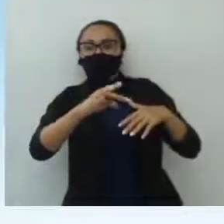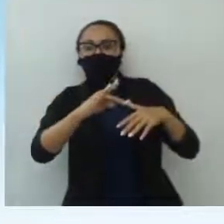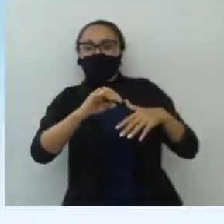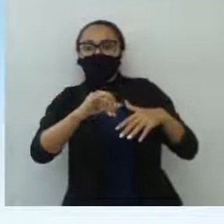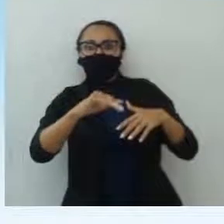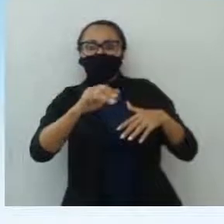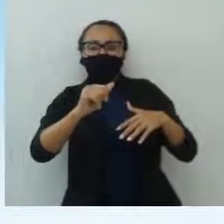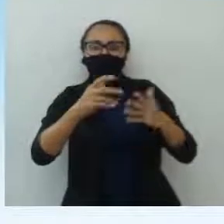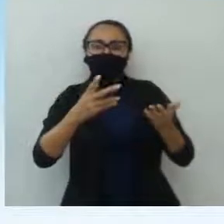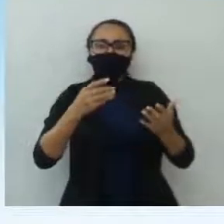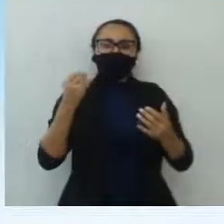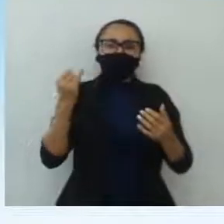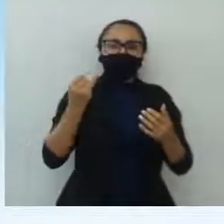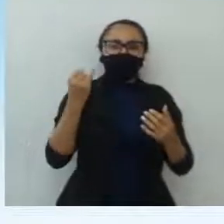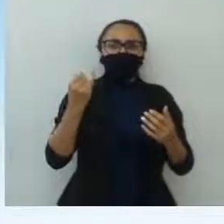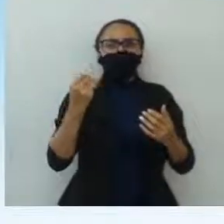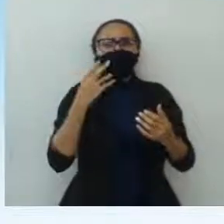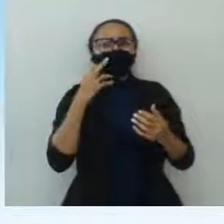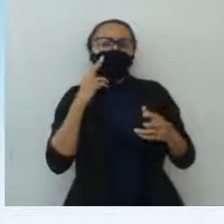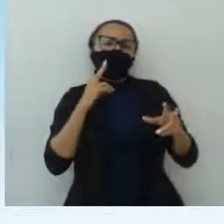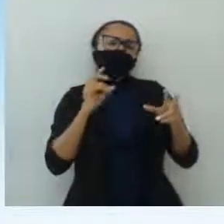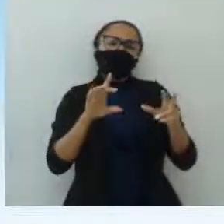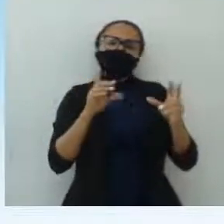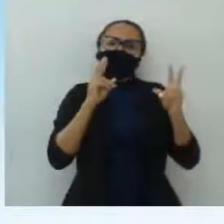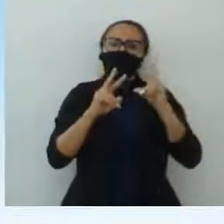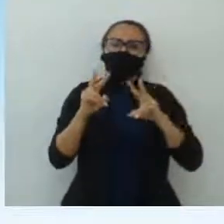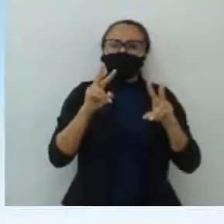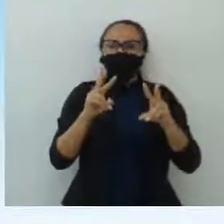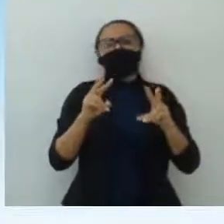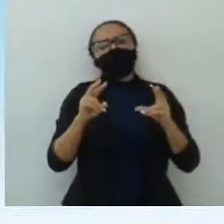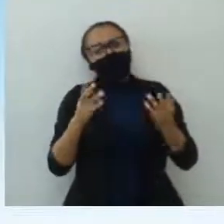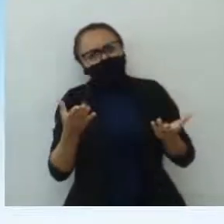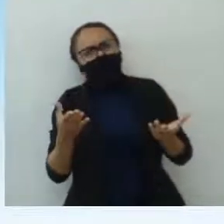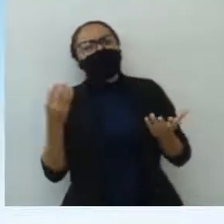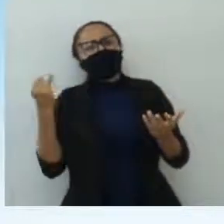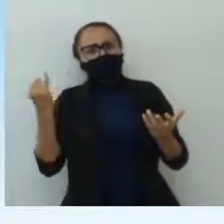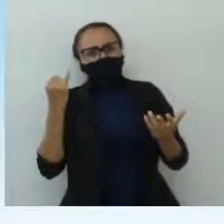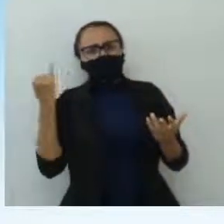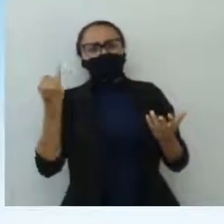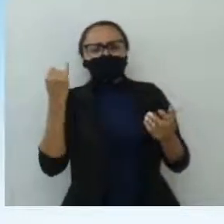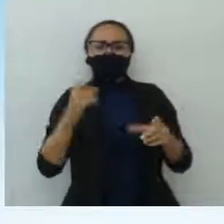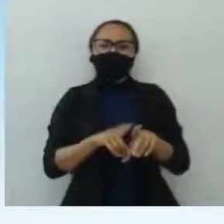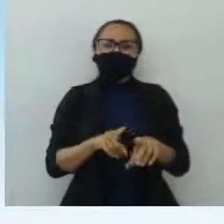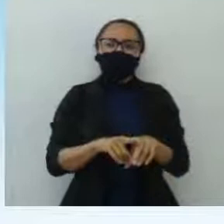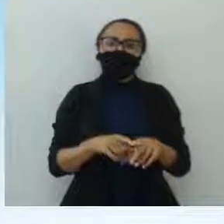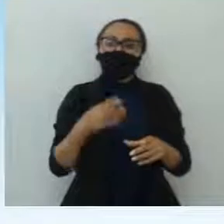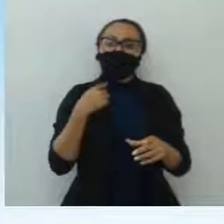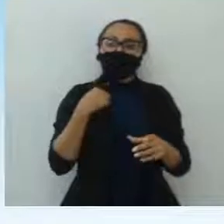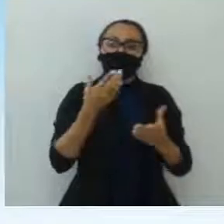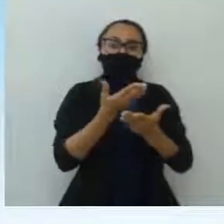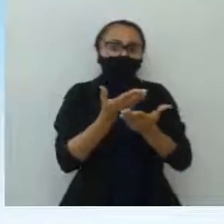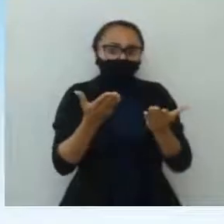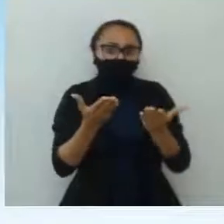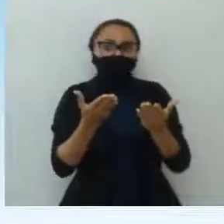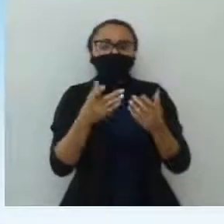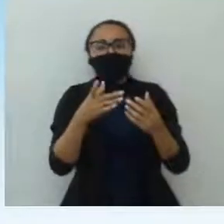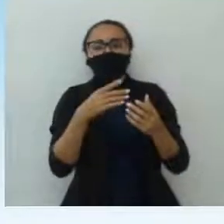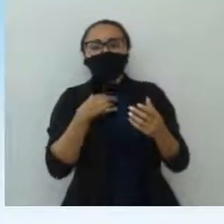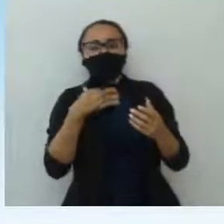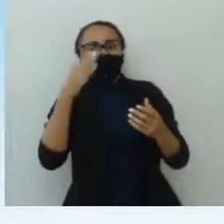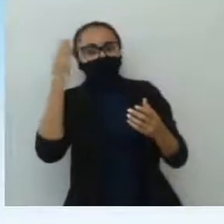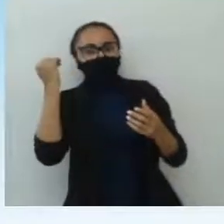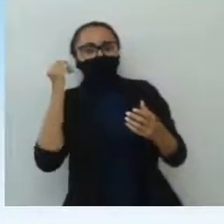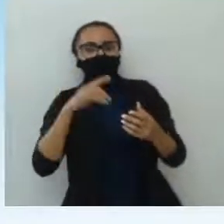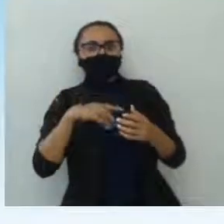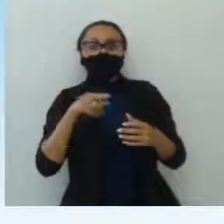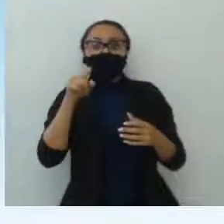não é importante, ela só vai assistir a peça. Claro que é importante, é fundamental você aí saber aqui no nosso estúdio,